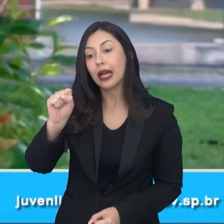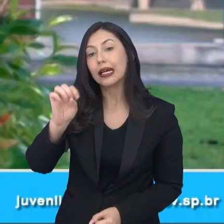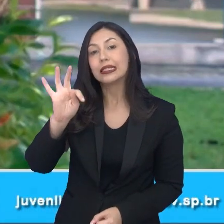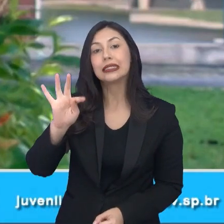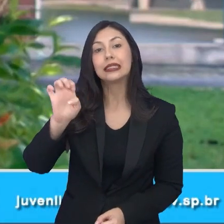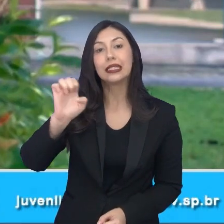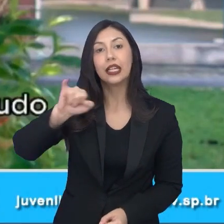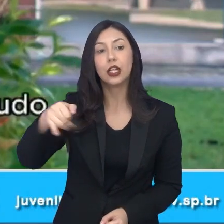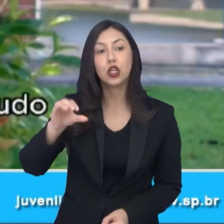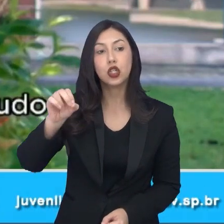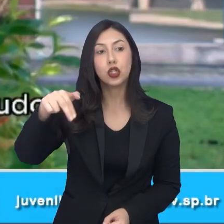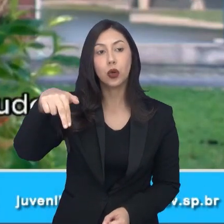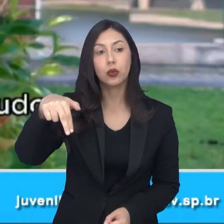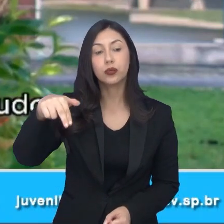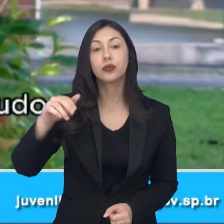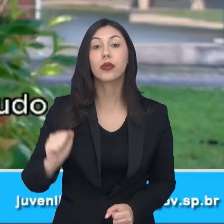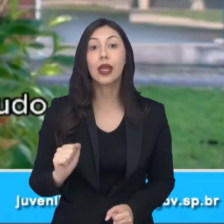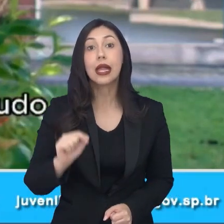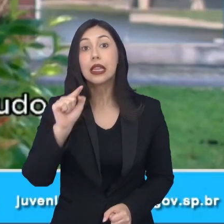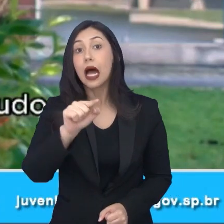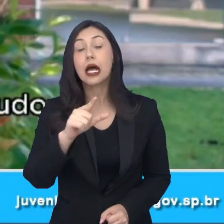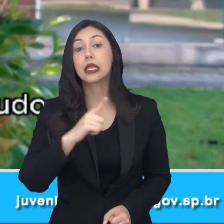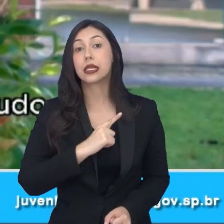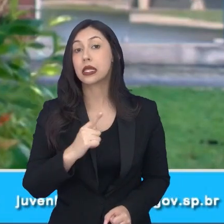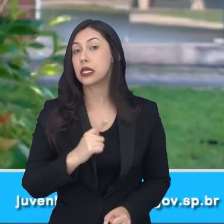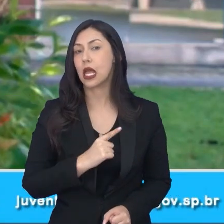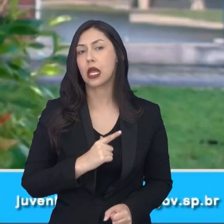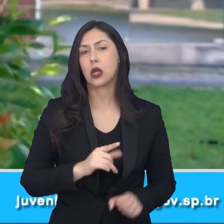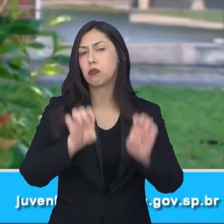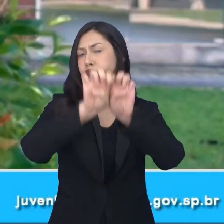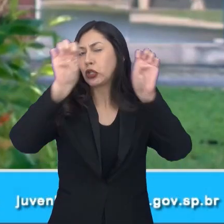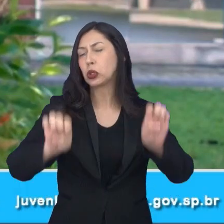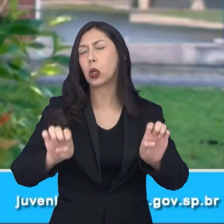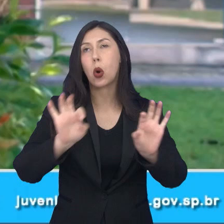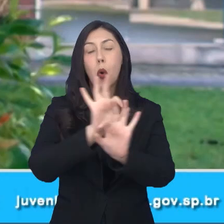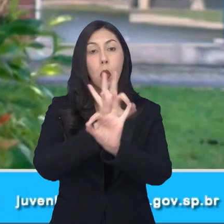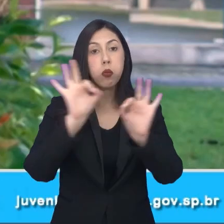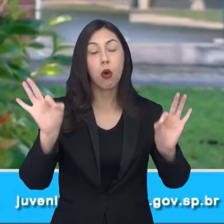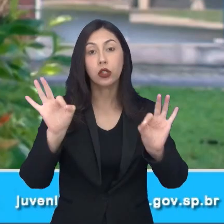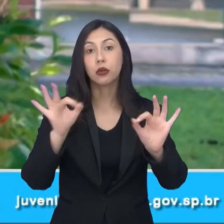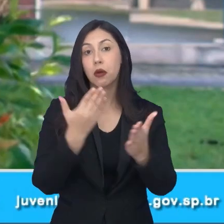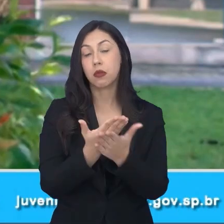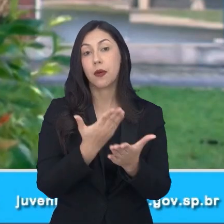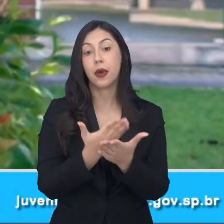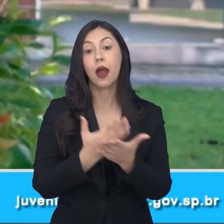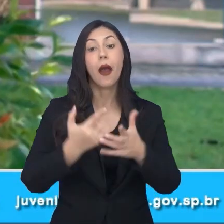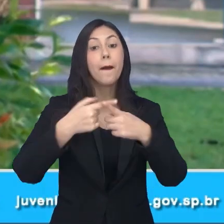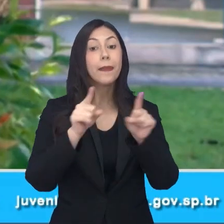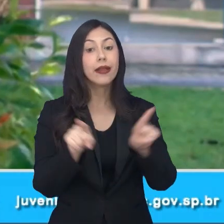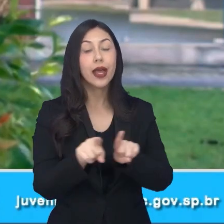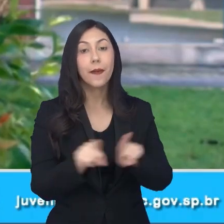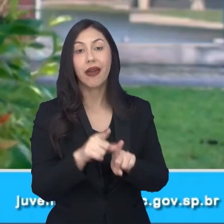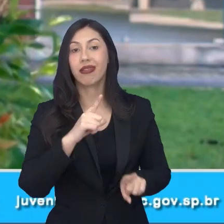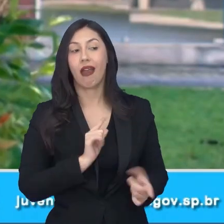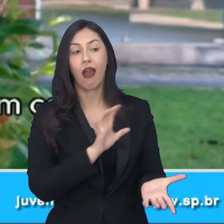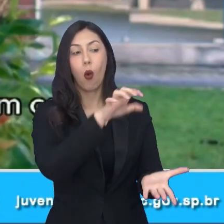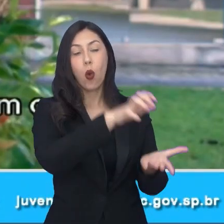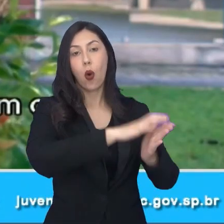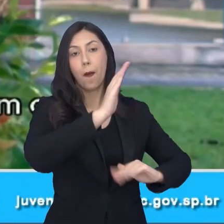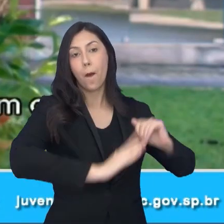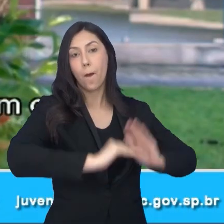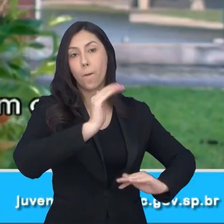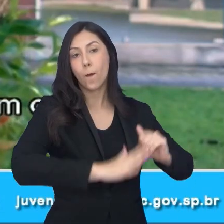alunos encontram, é claro, uma estrutura completa para a rotina de estudo. Mas o que chama a atenção é o núcleo de práticas jurídicas, que